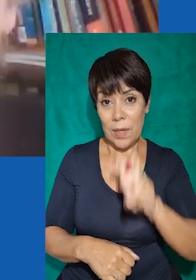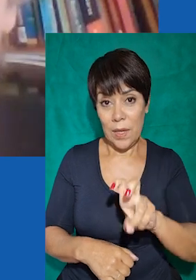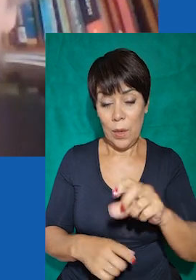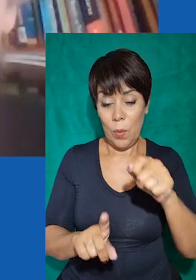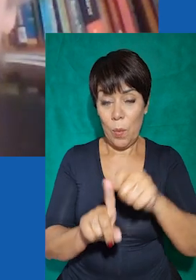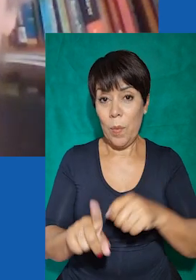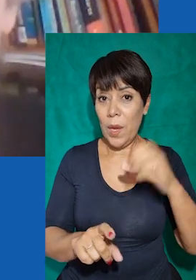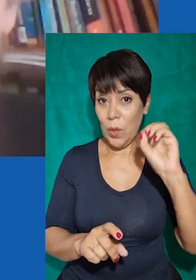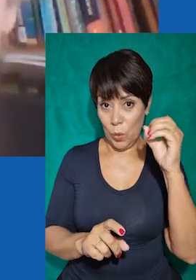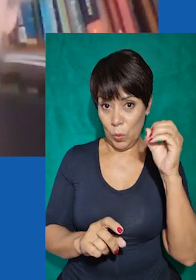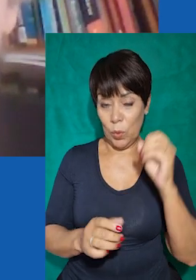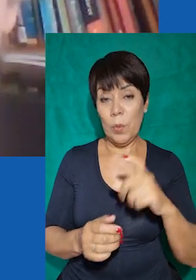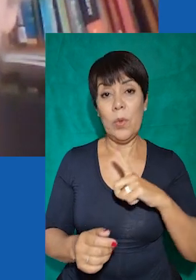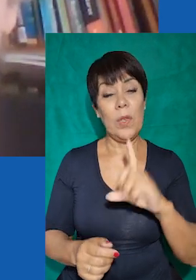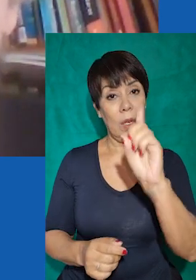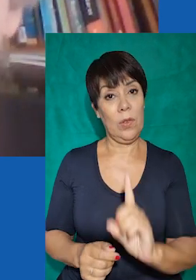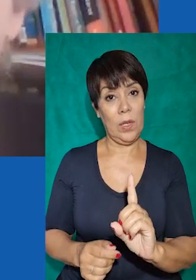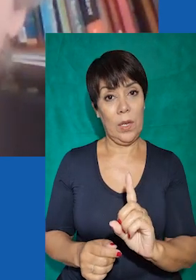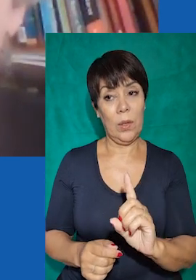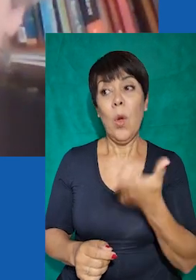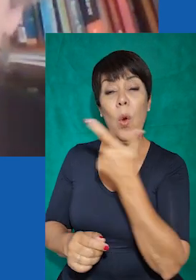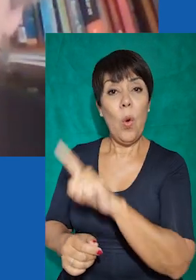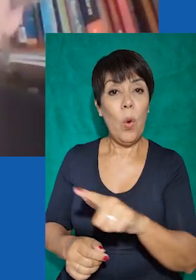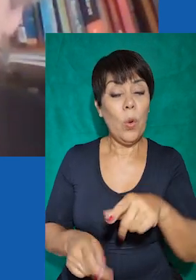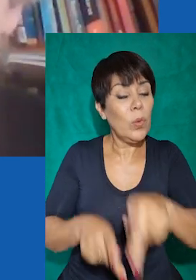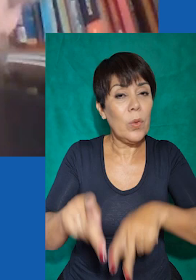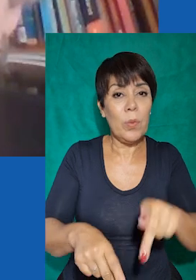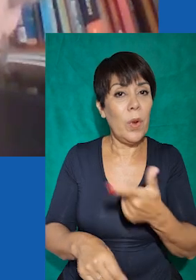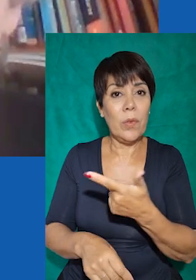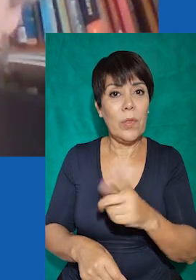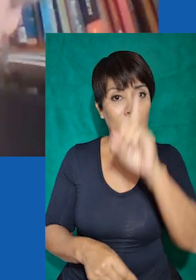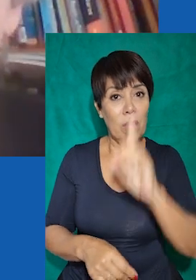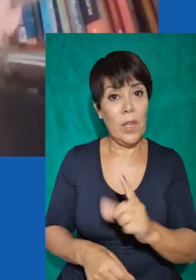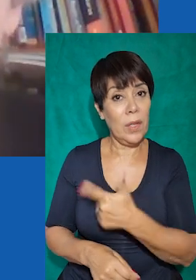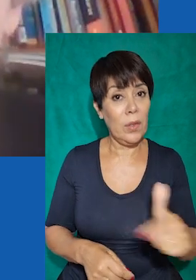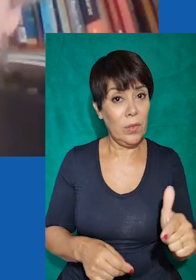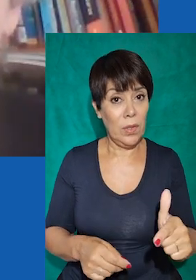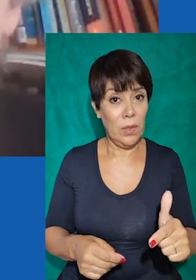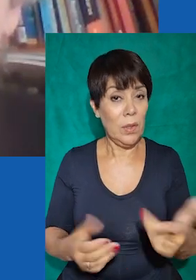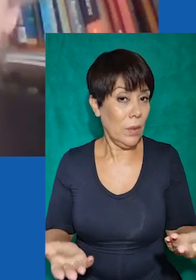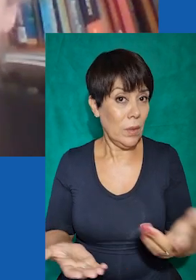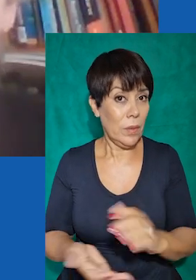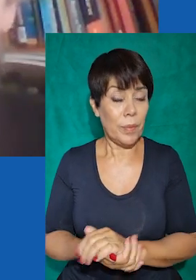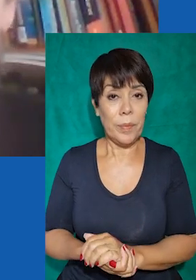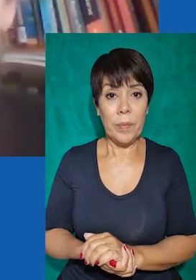né? Tinham esses direitos, mas os outros não. Os que não estavam nas suas terras, não.